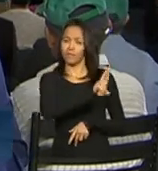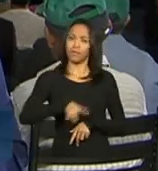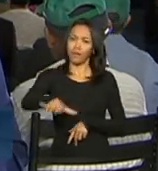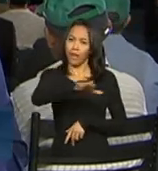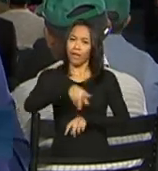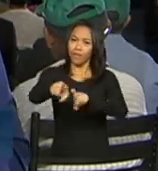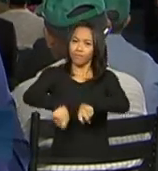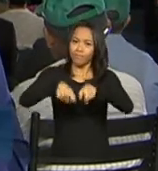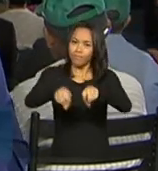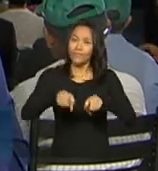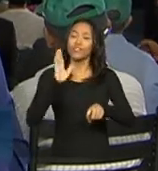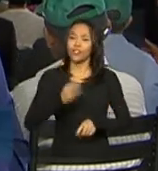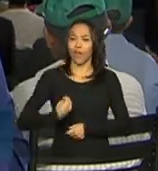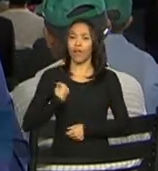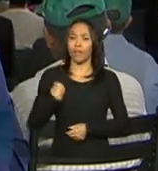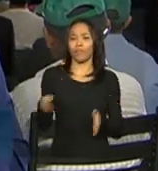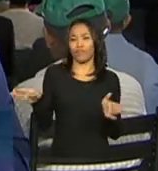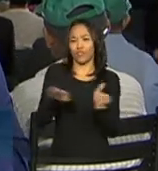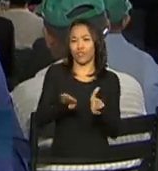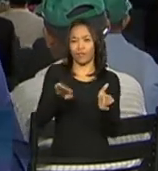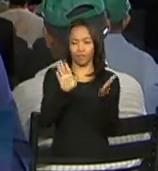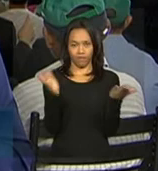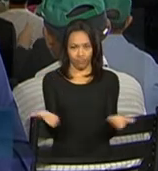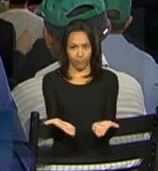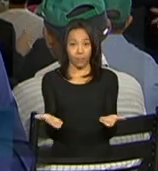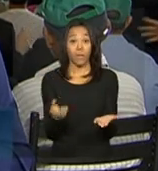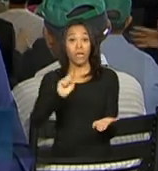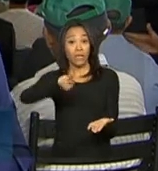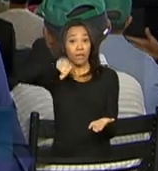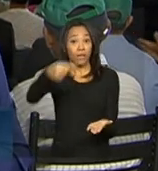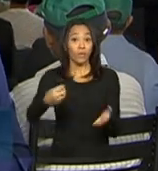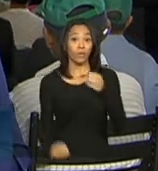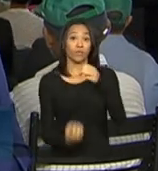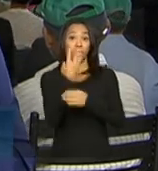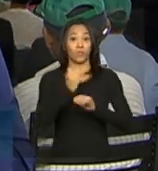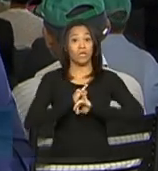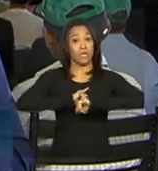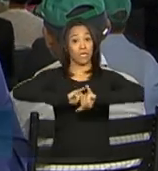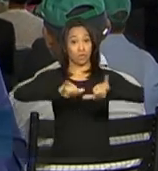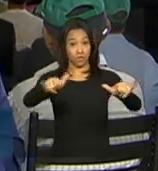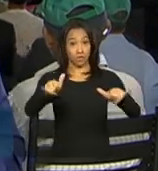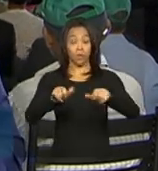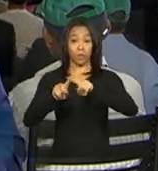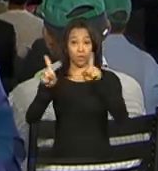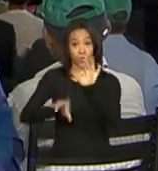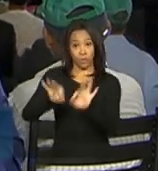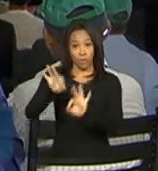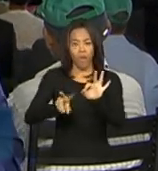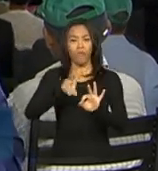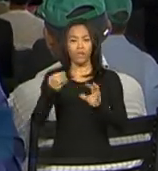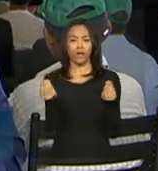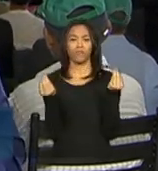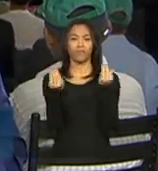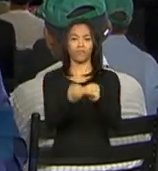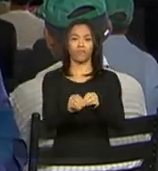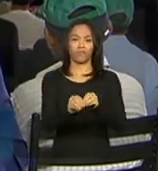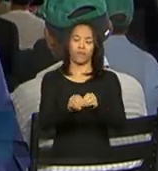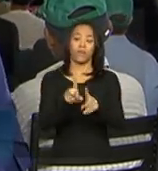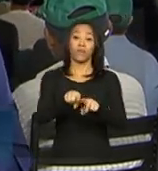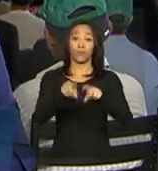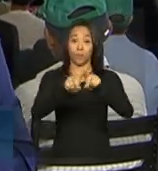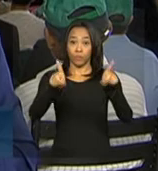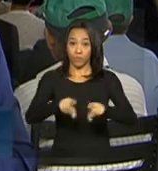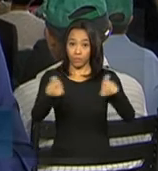um salão nobre aqui do Palácio do Planalto. Após o lançamento do plano, ele vai estar disponível no site do Ministério